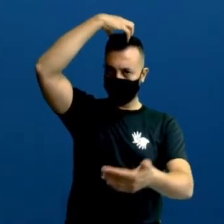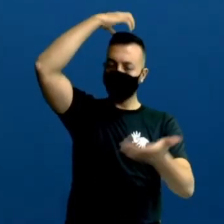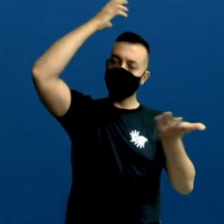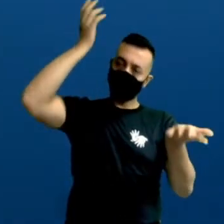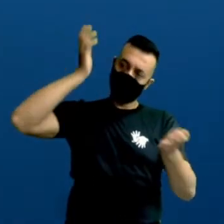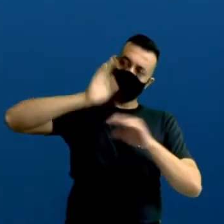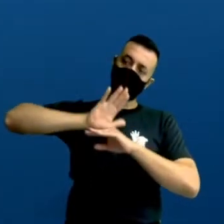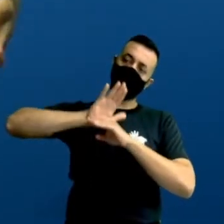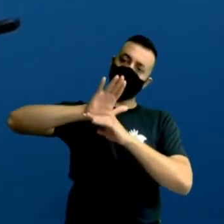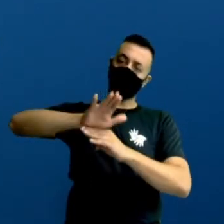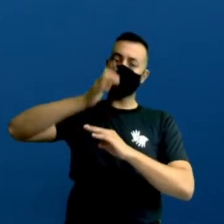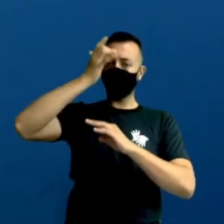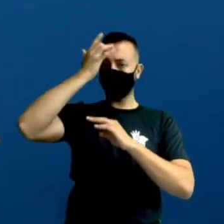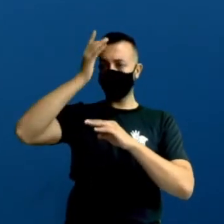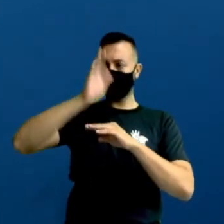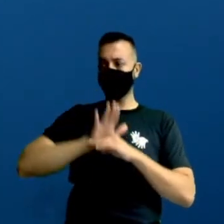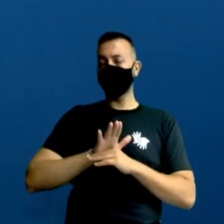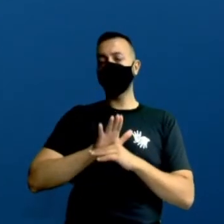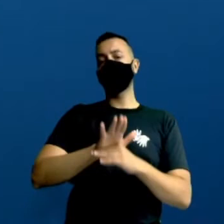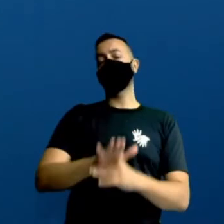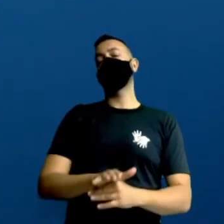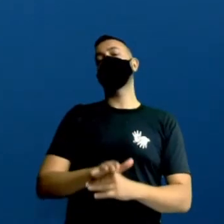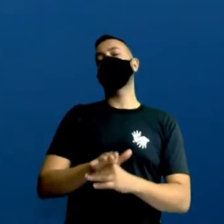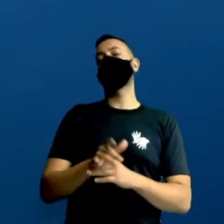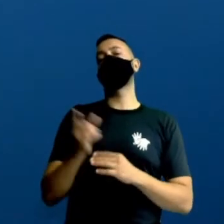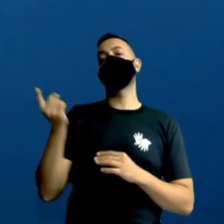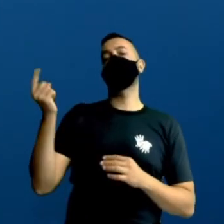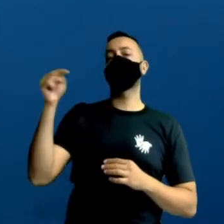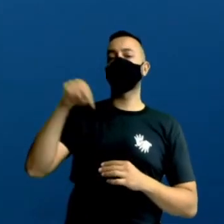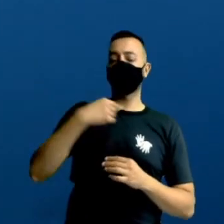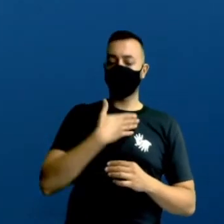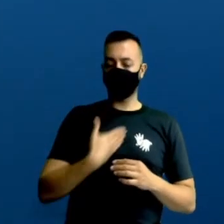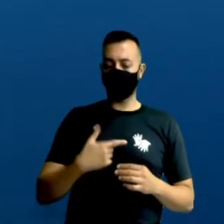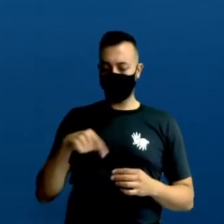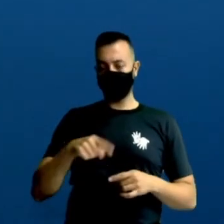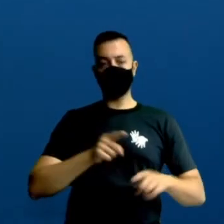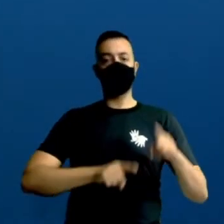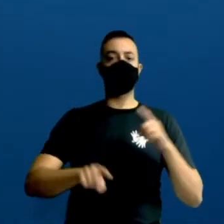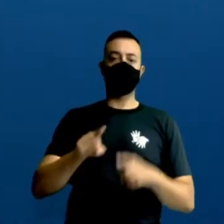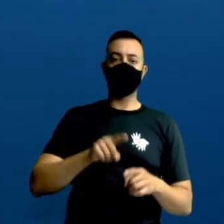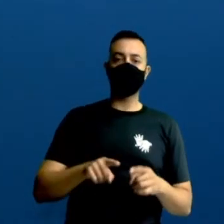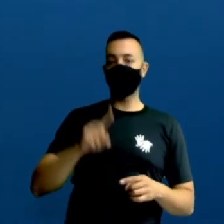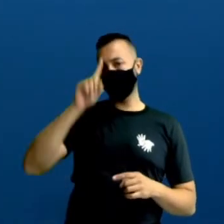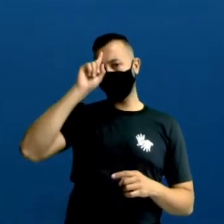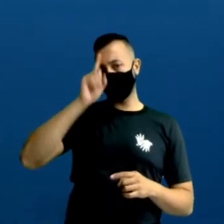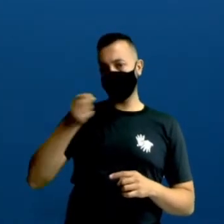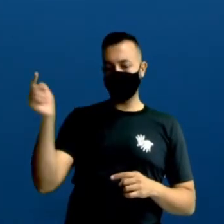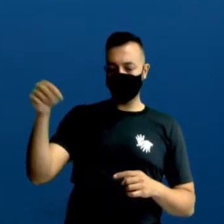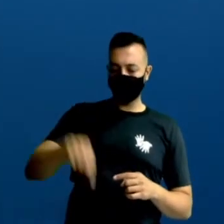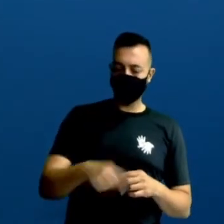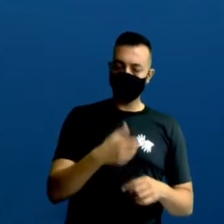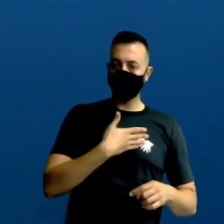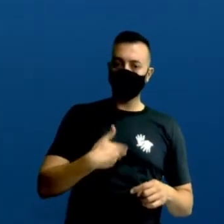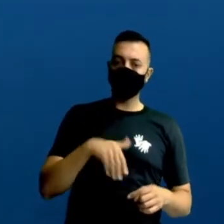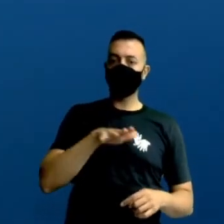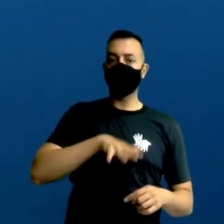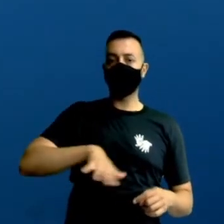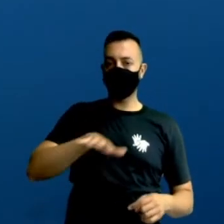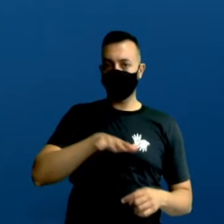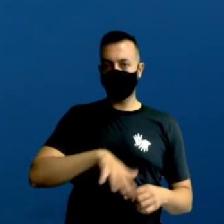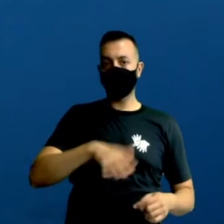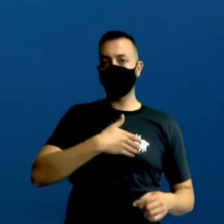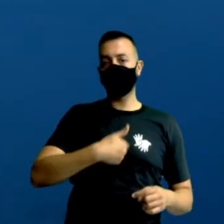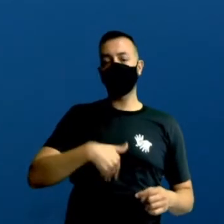facilitar essa ocupação desse território, ela trouxe governantes para cá, né? Mandou aqui, foi o governo geral, né?